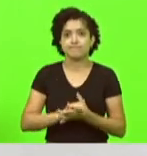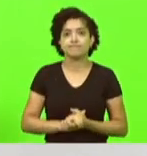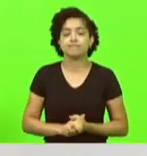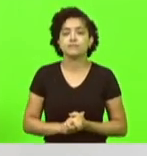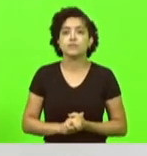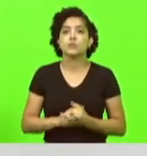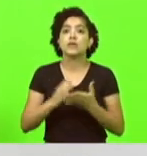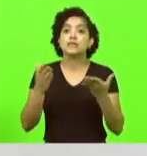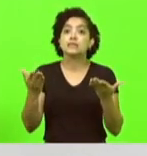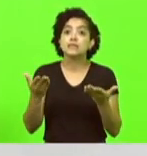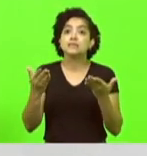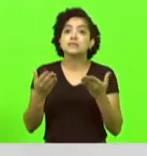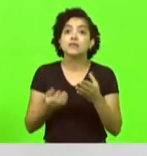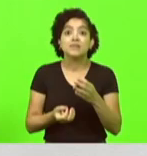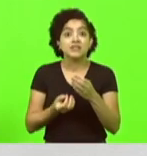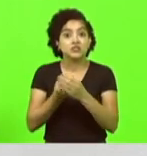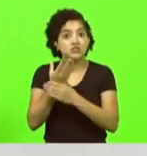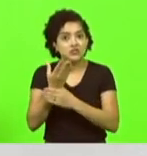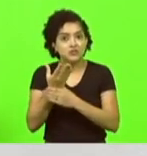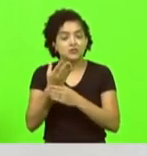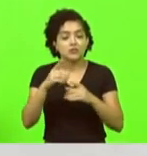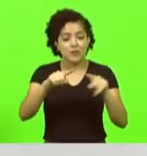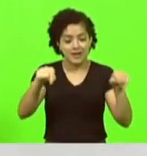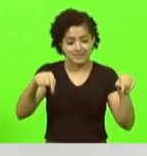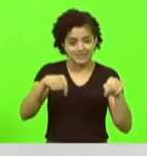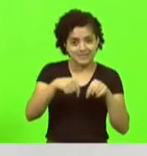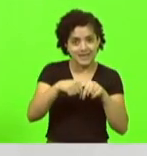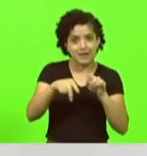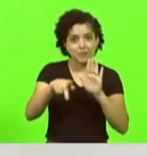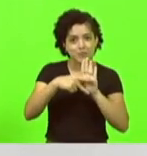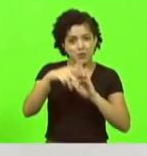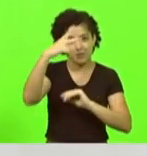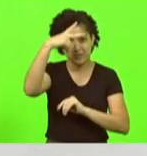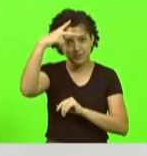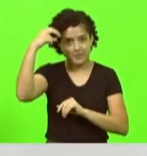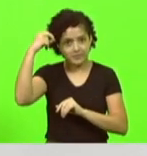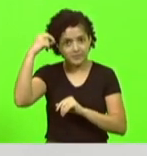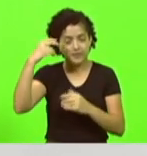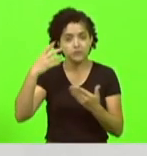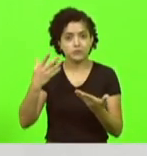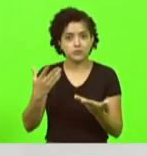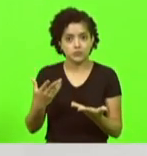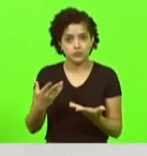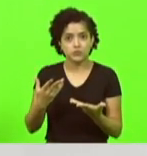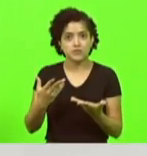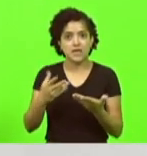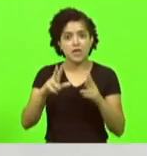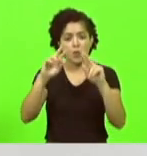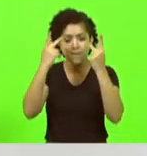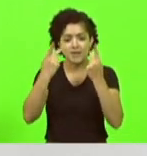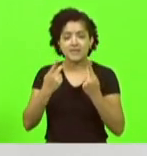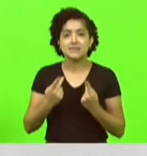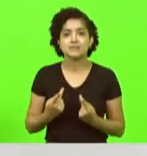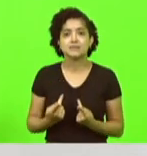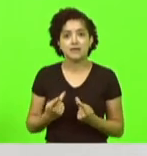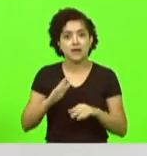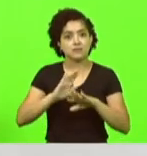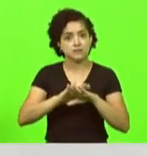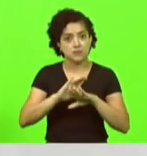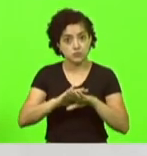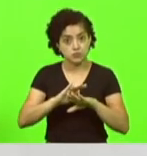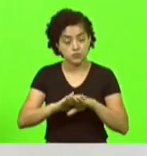criamos aqui na casa da sala dos prefeitos termina tentando humanizar cada vez mais as ações